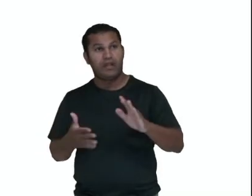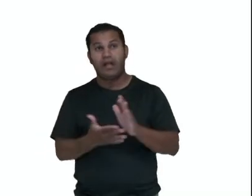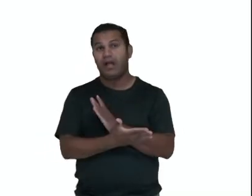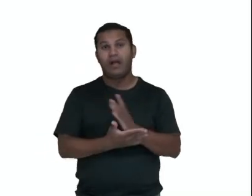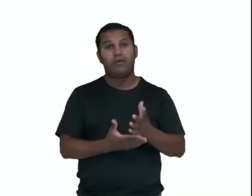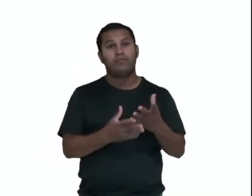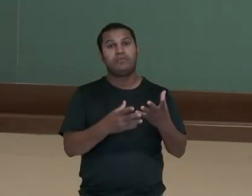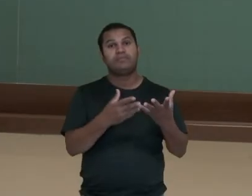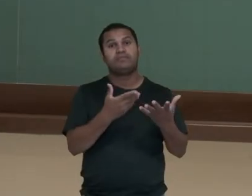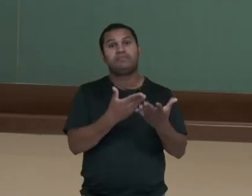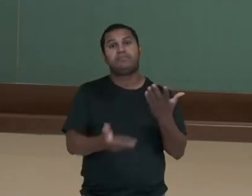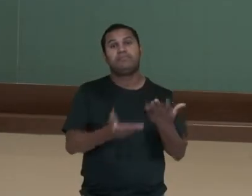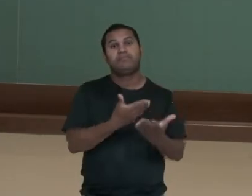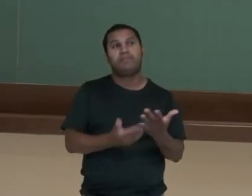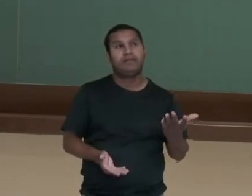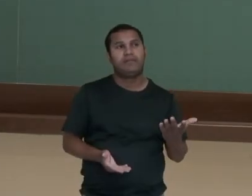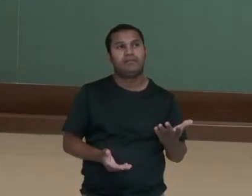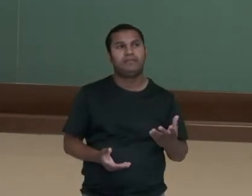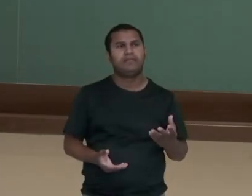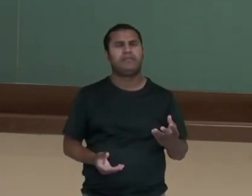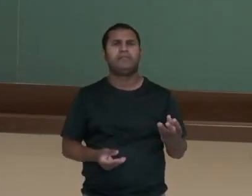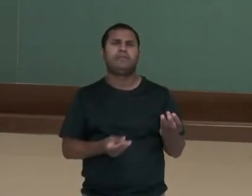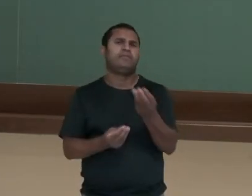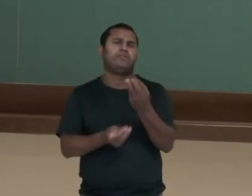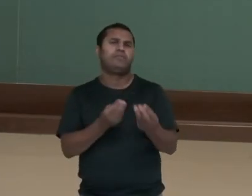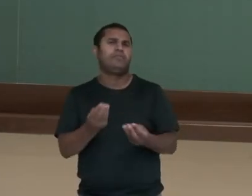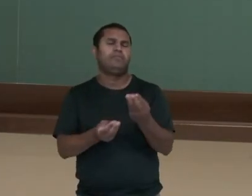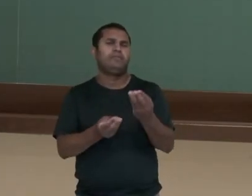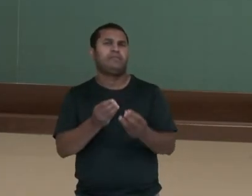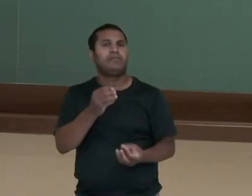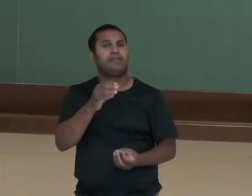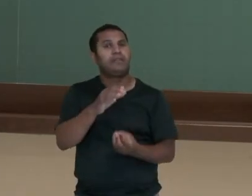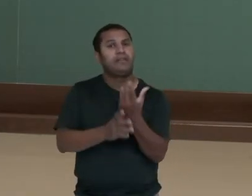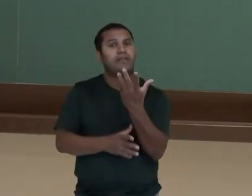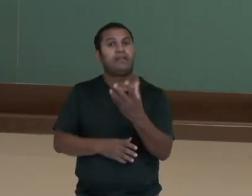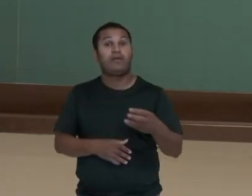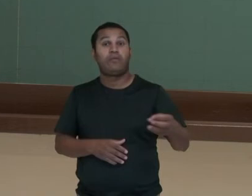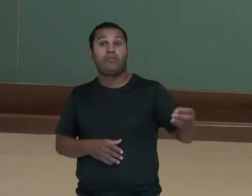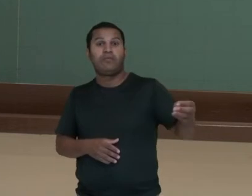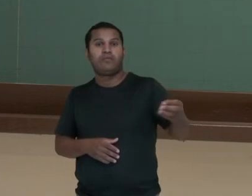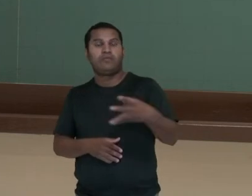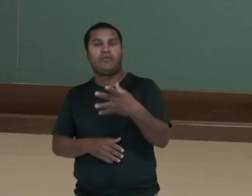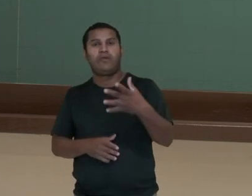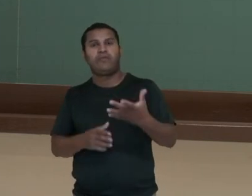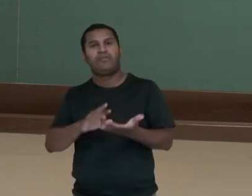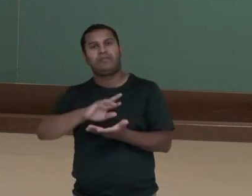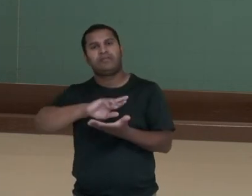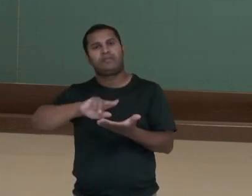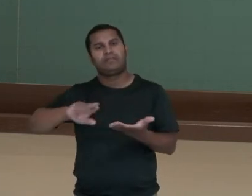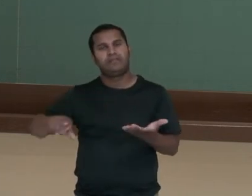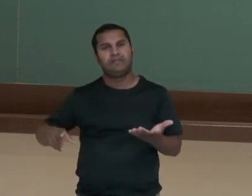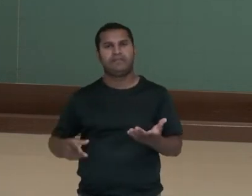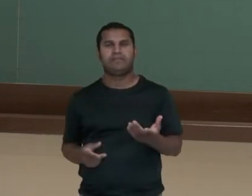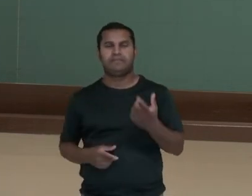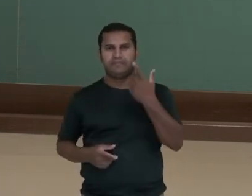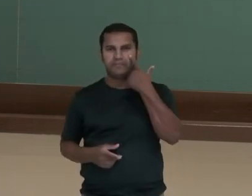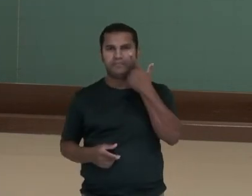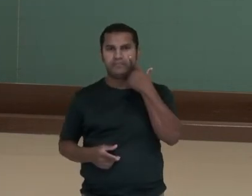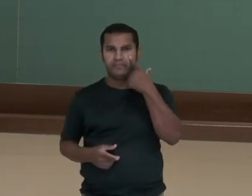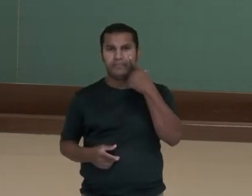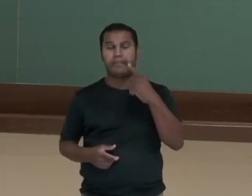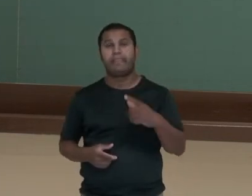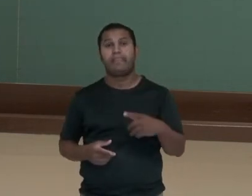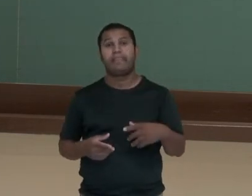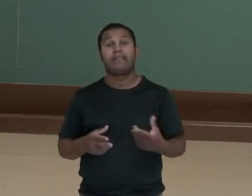processo. Como se denomina o surgimento de uma nova característica? Qual que é o nome desse processo, né, para elas